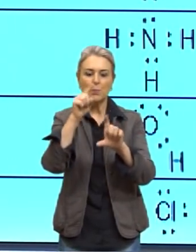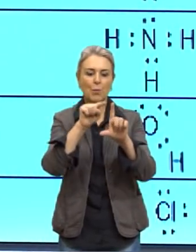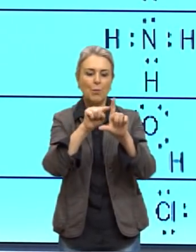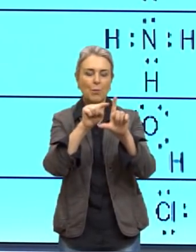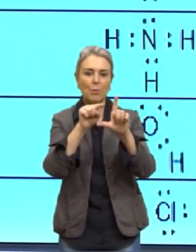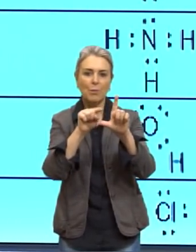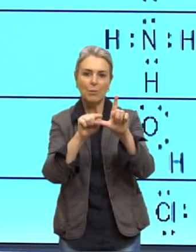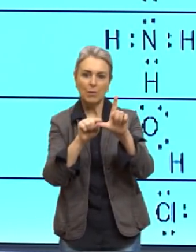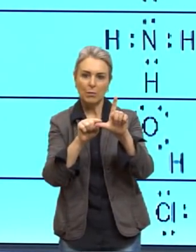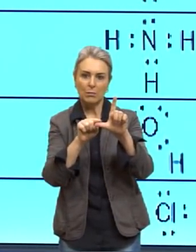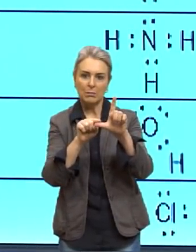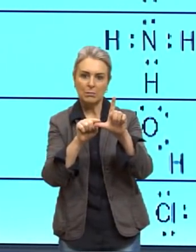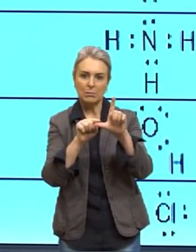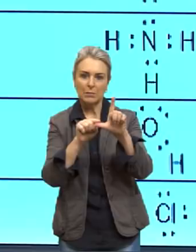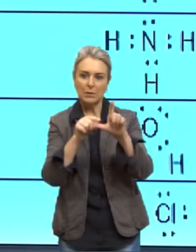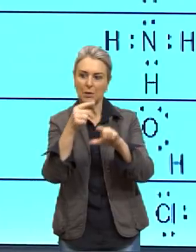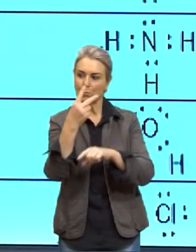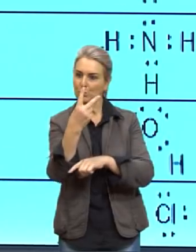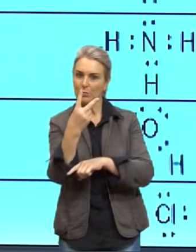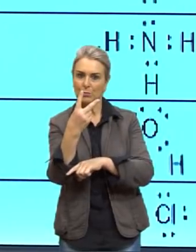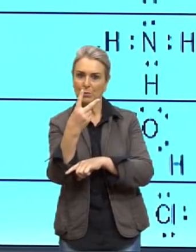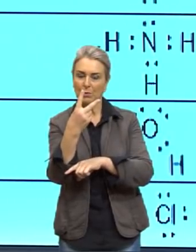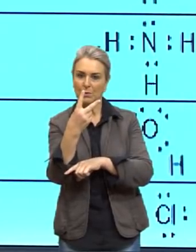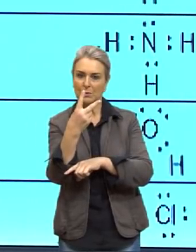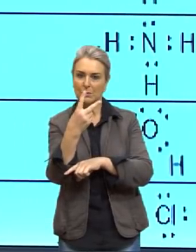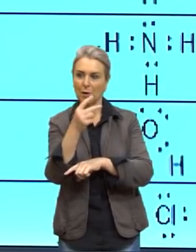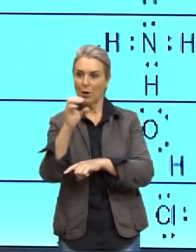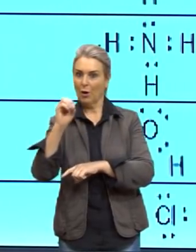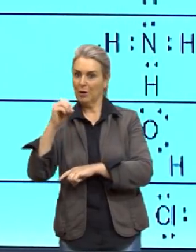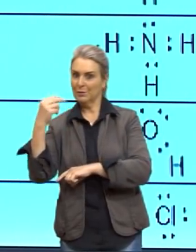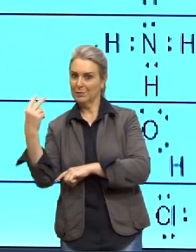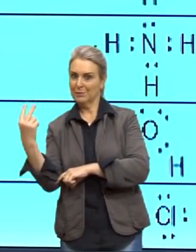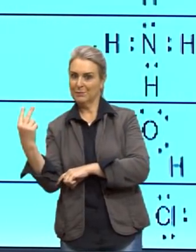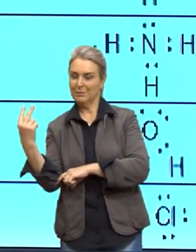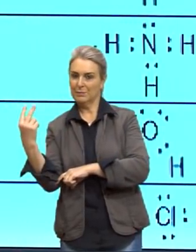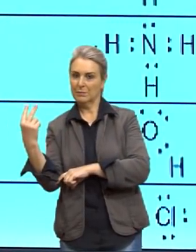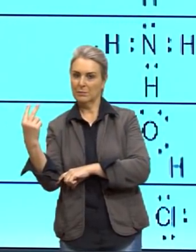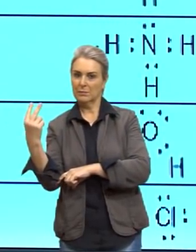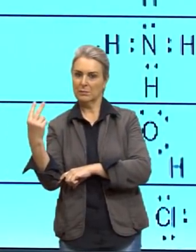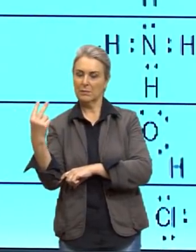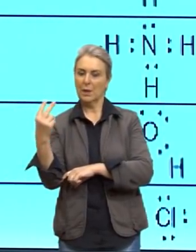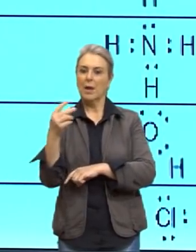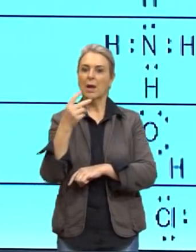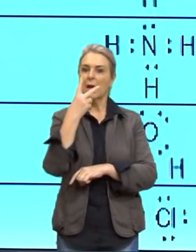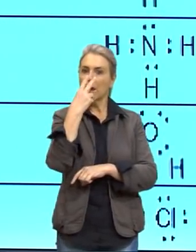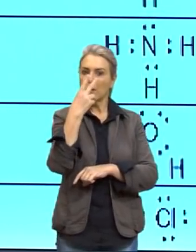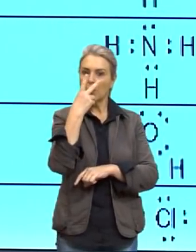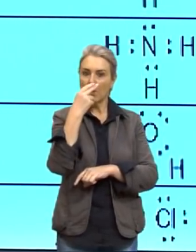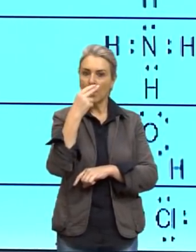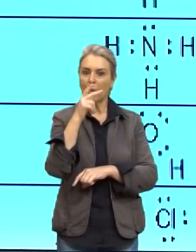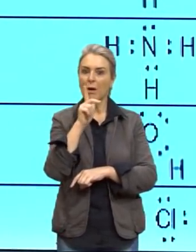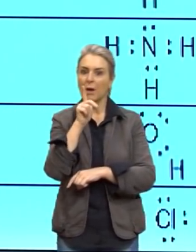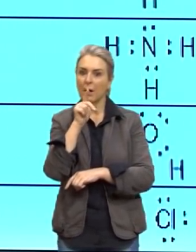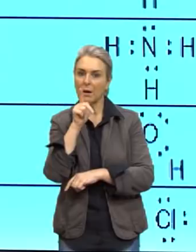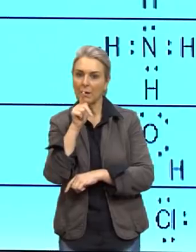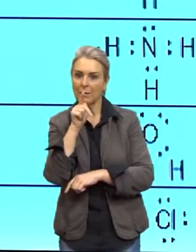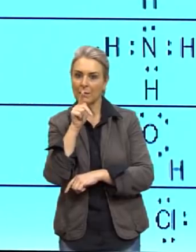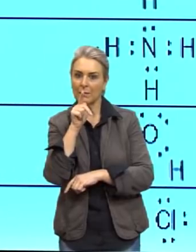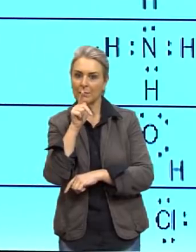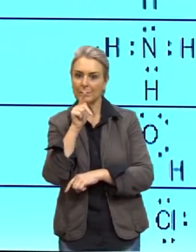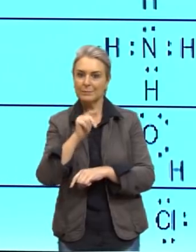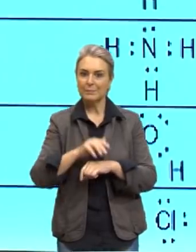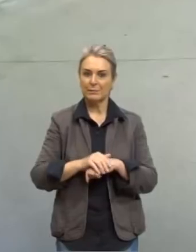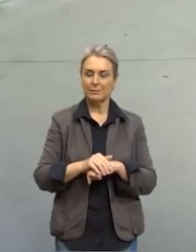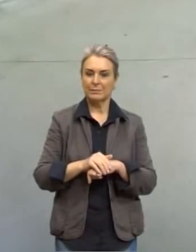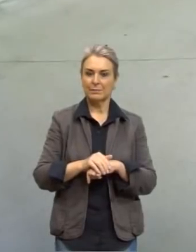que é esse entre os dois oxigênios qual é a sua estrutura aqui é a mesma semelhante à da água tá